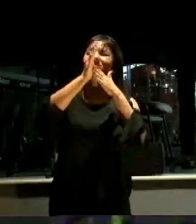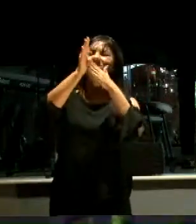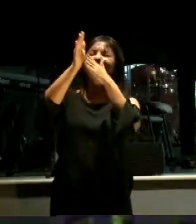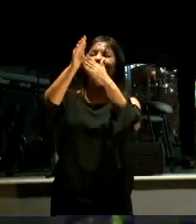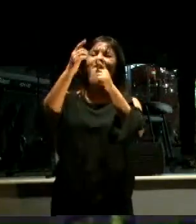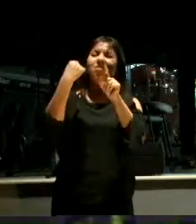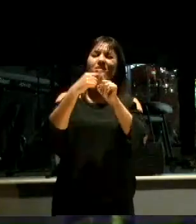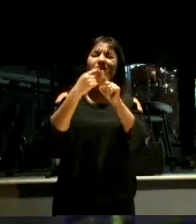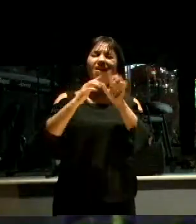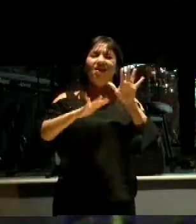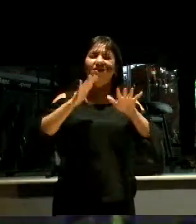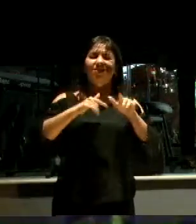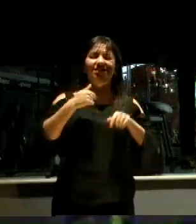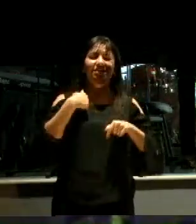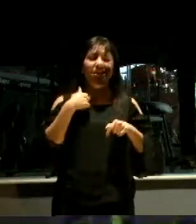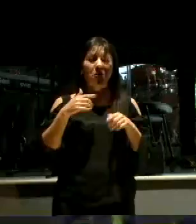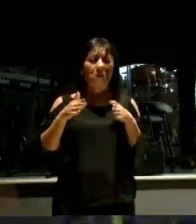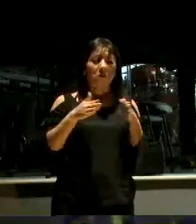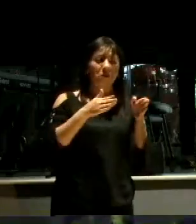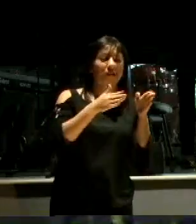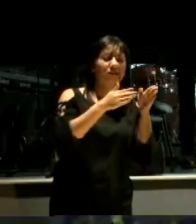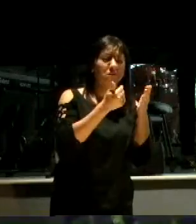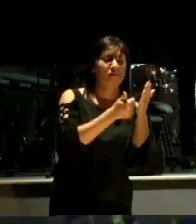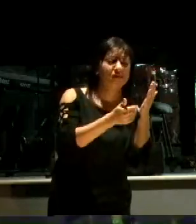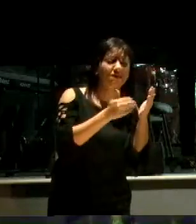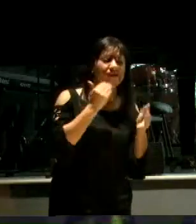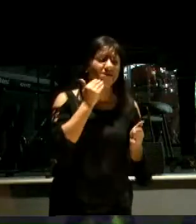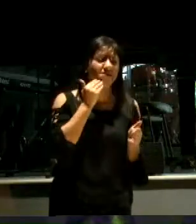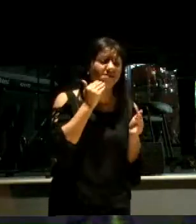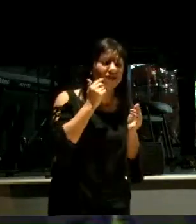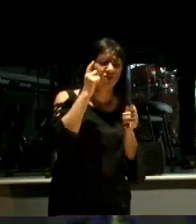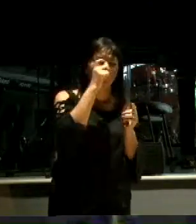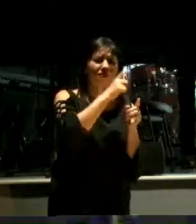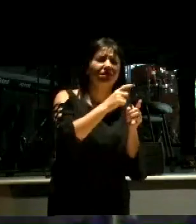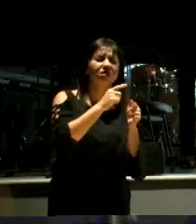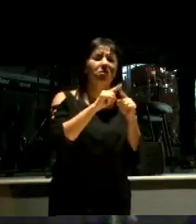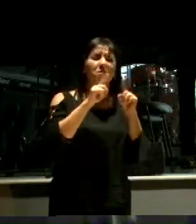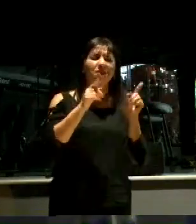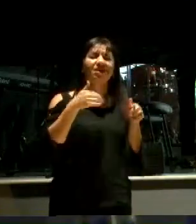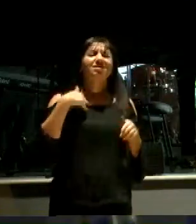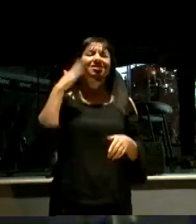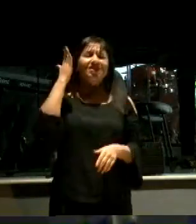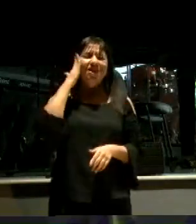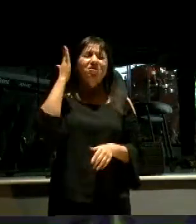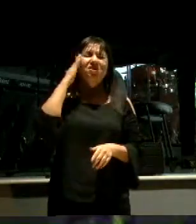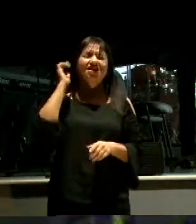eu encontrar Mara, eu sei que o Senhor me ama.